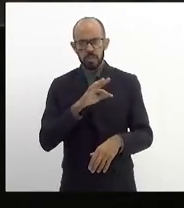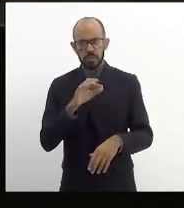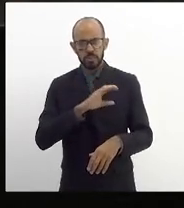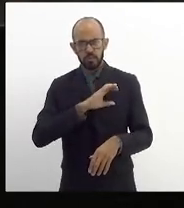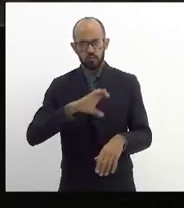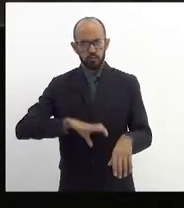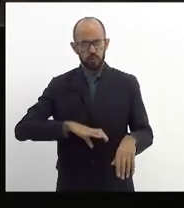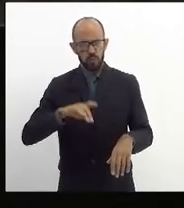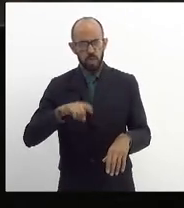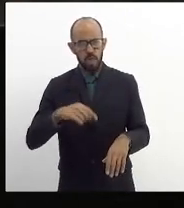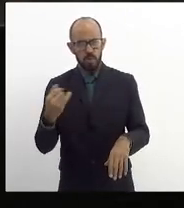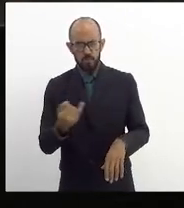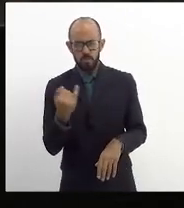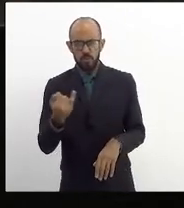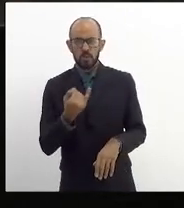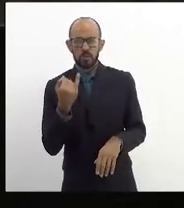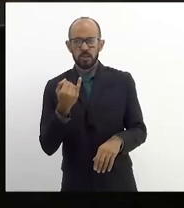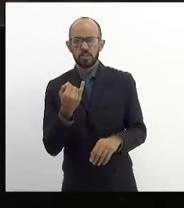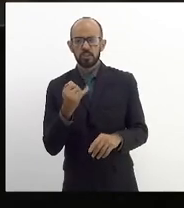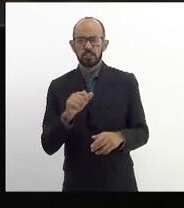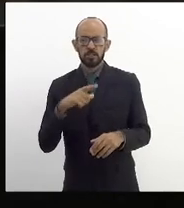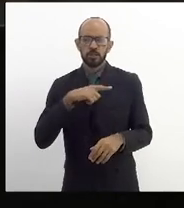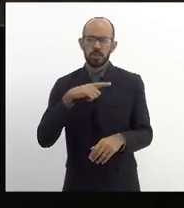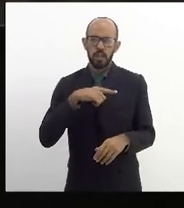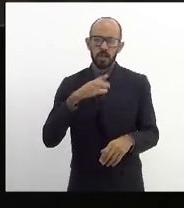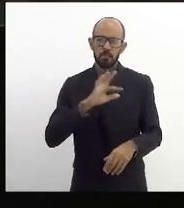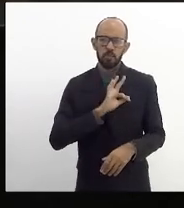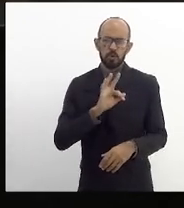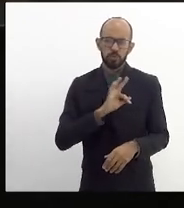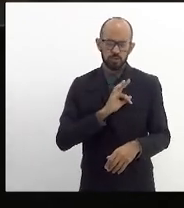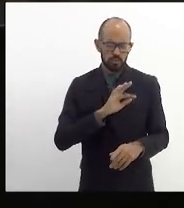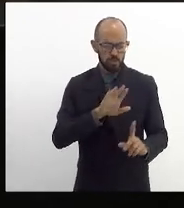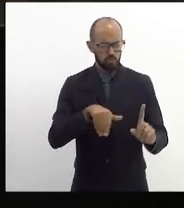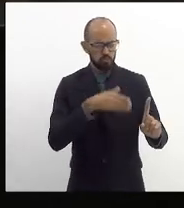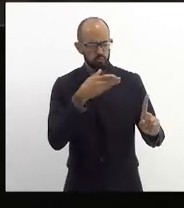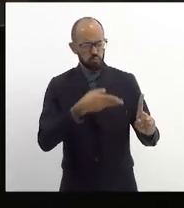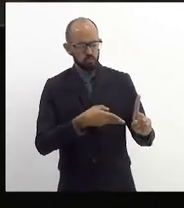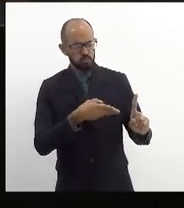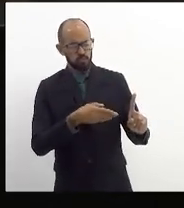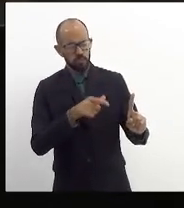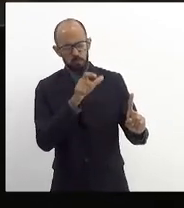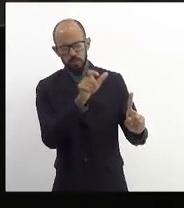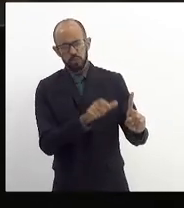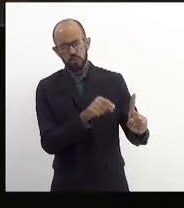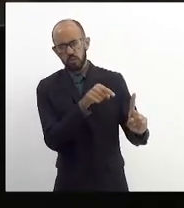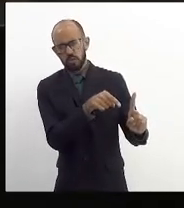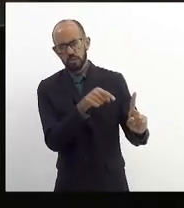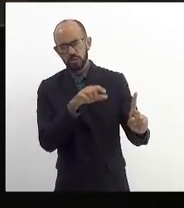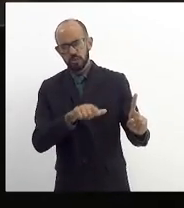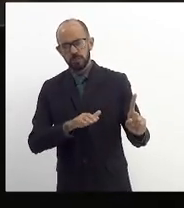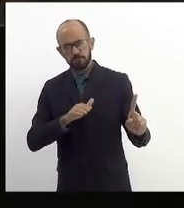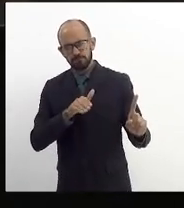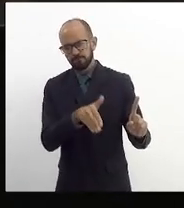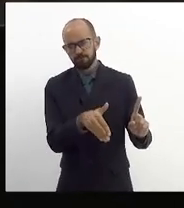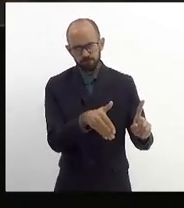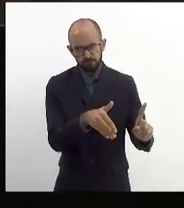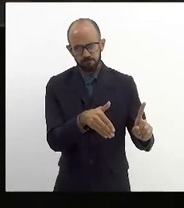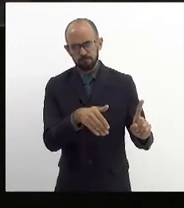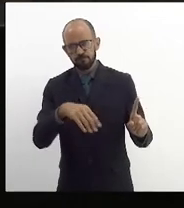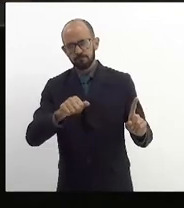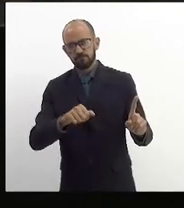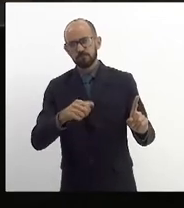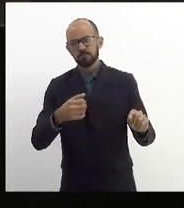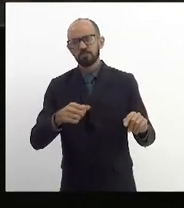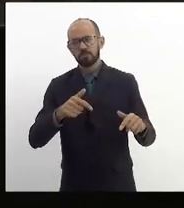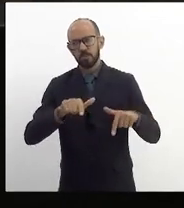quantas Polícia Civil é composta de policiais honrados de homens e mulheres que de se dedicam aquela